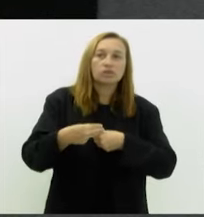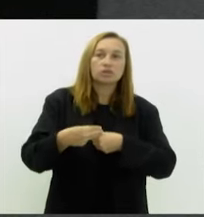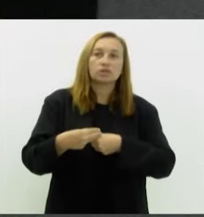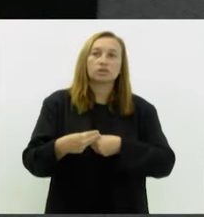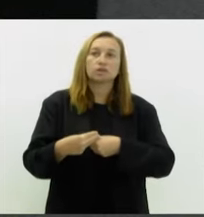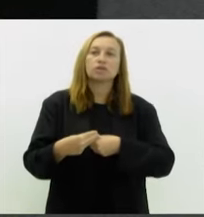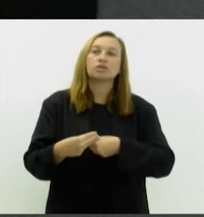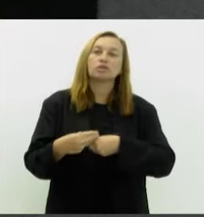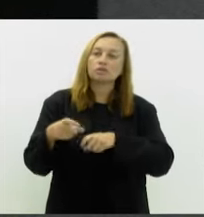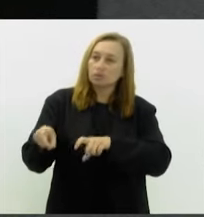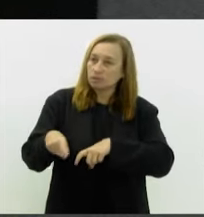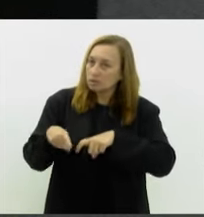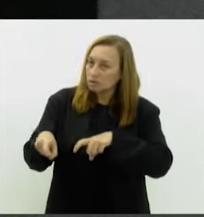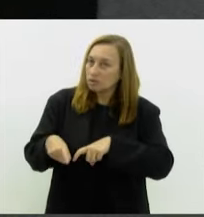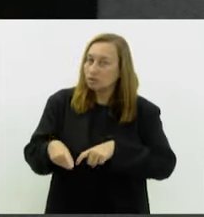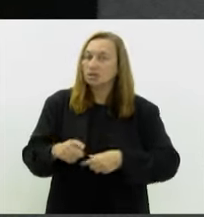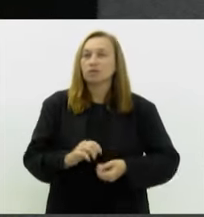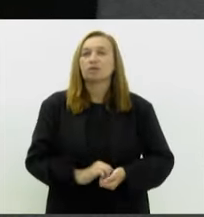do interior